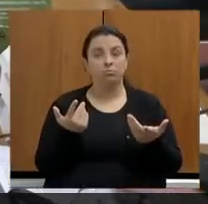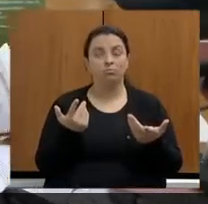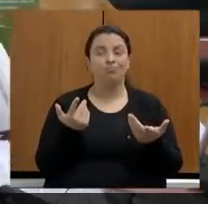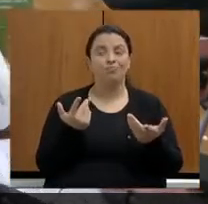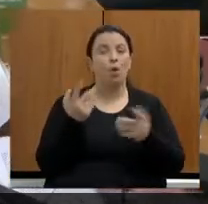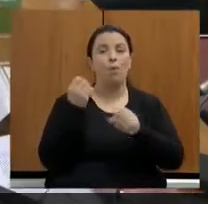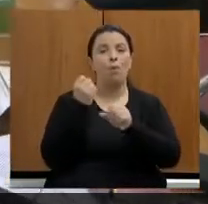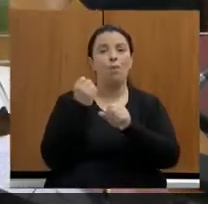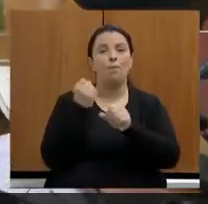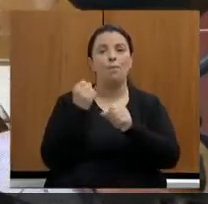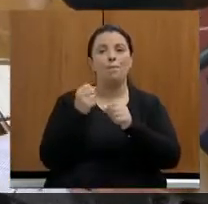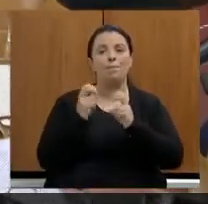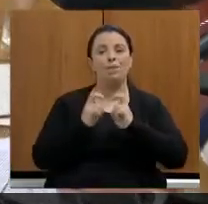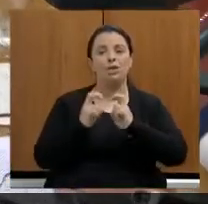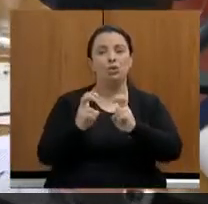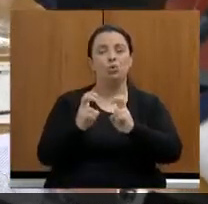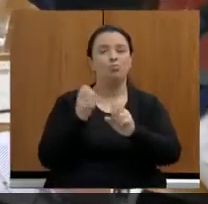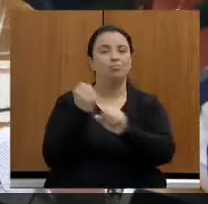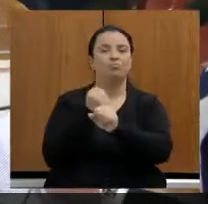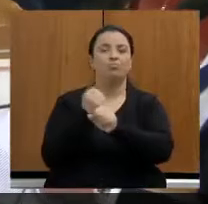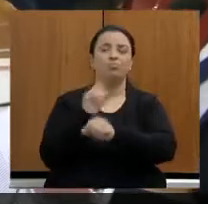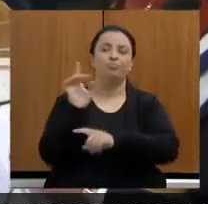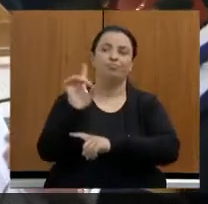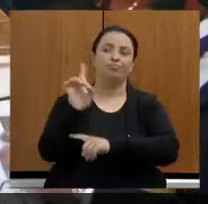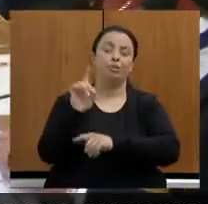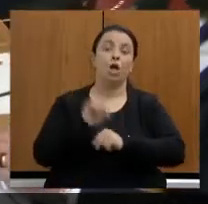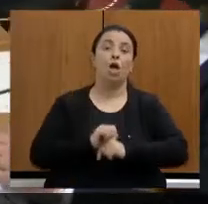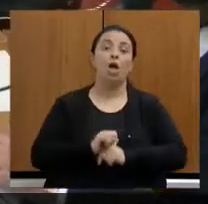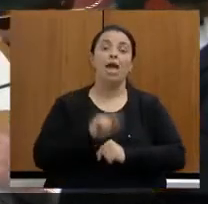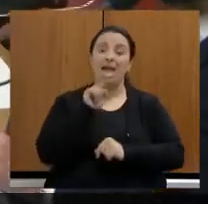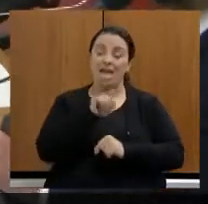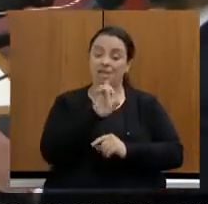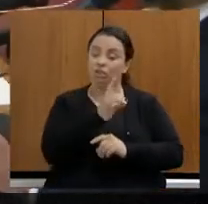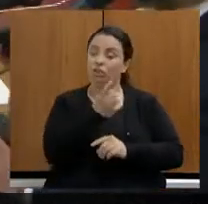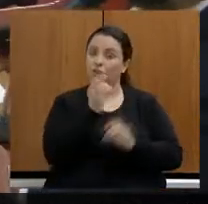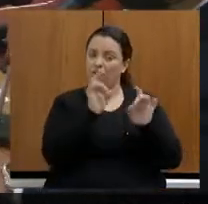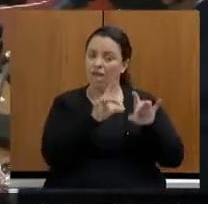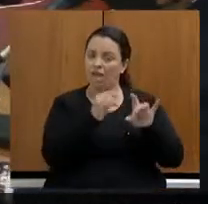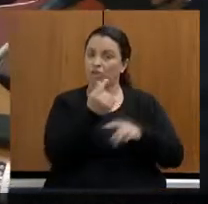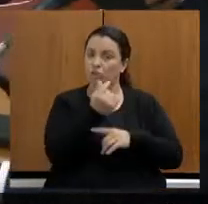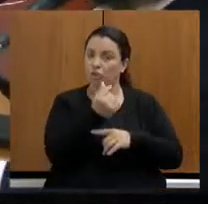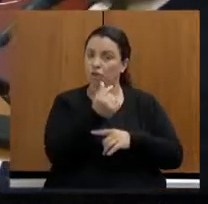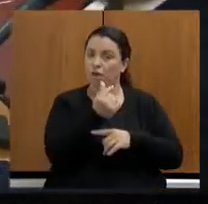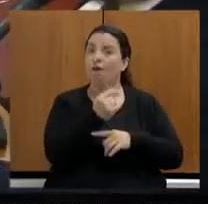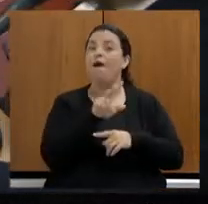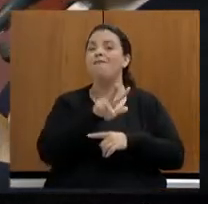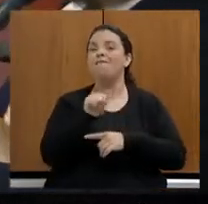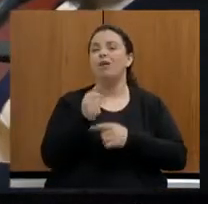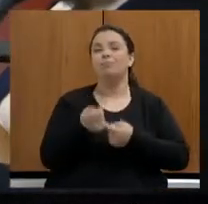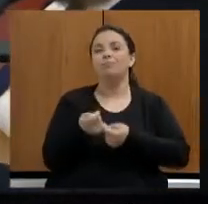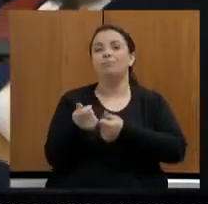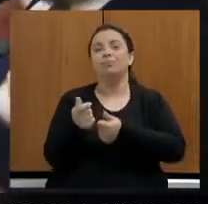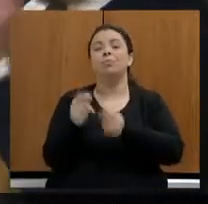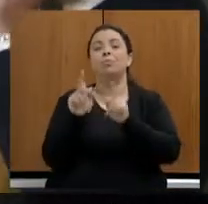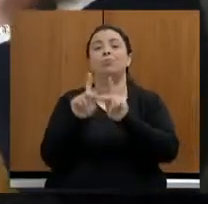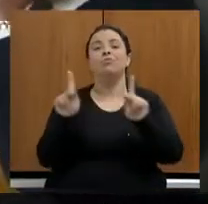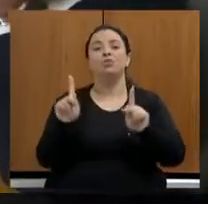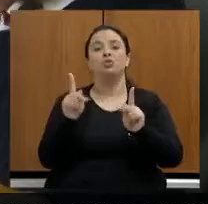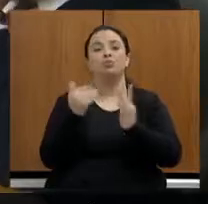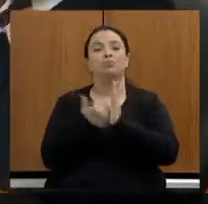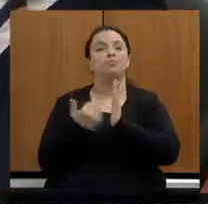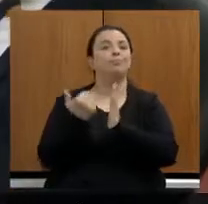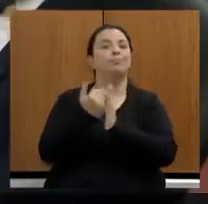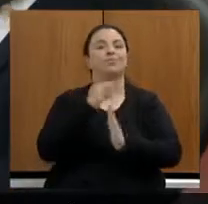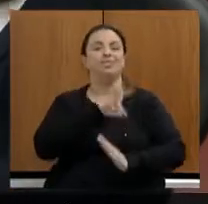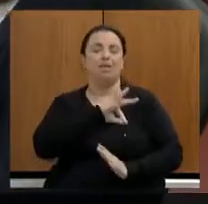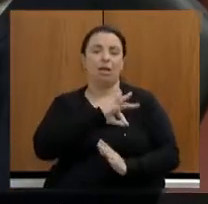construir o metrô nós vamos aumentar o salário dos professores e ele dizia para mim assim para ver se o Cleiton não é o ideal não porque eu